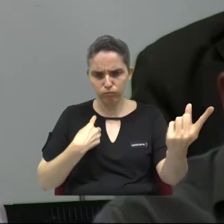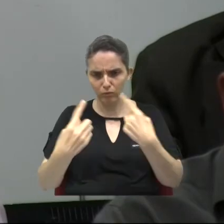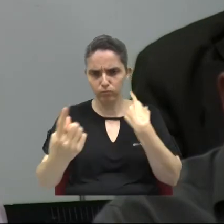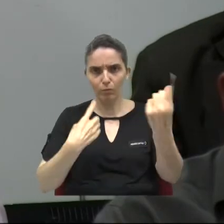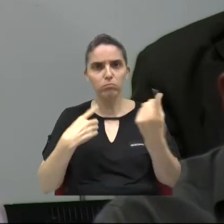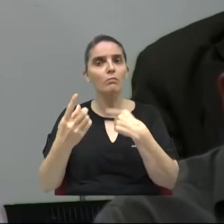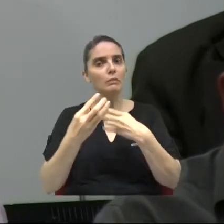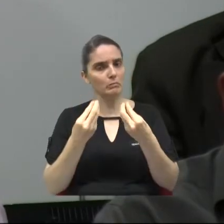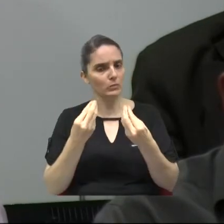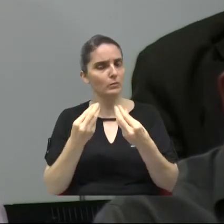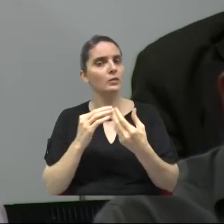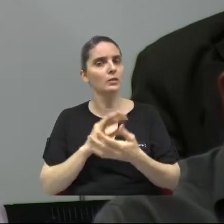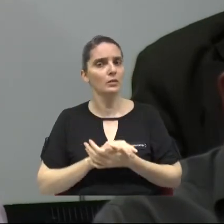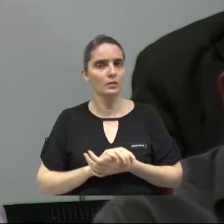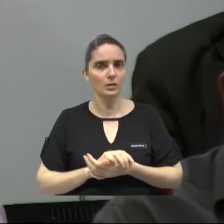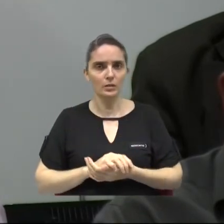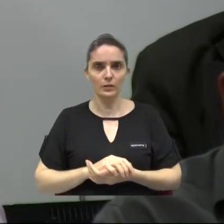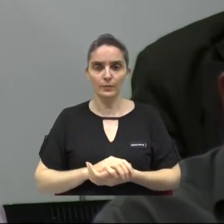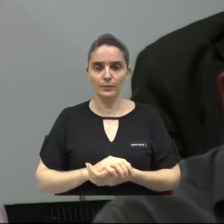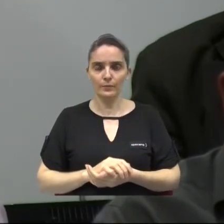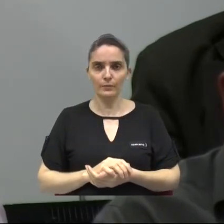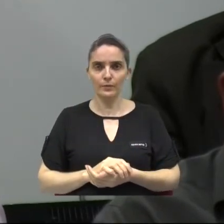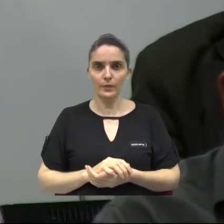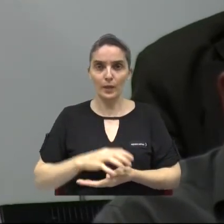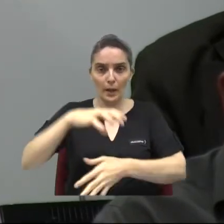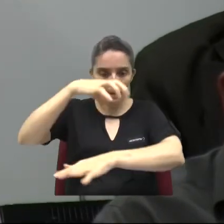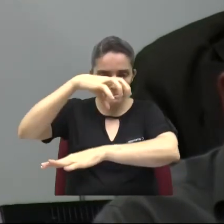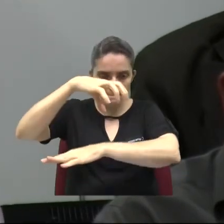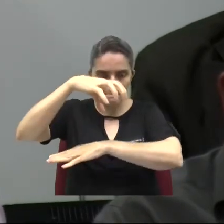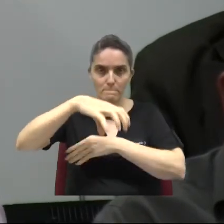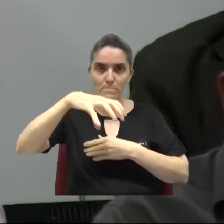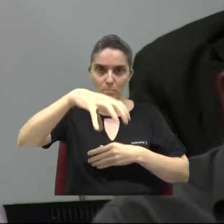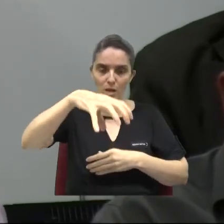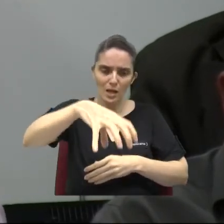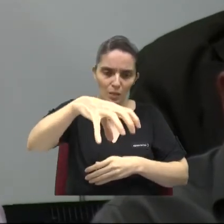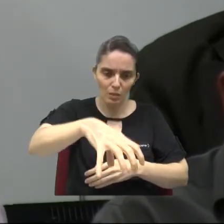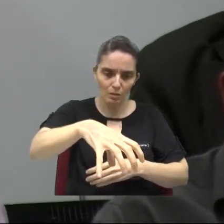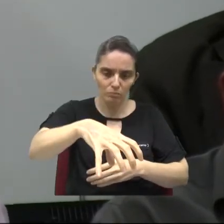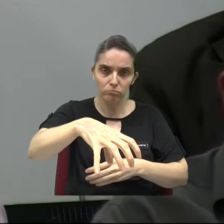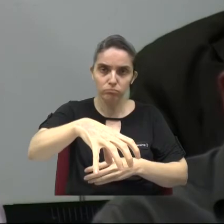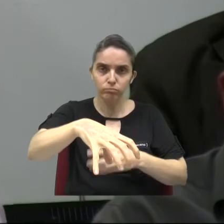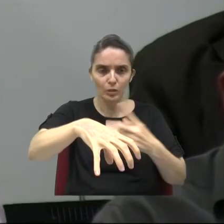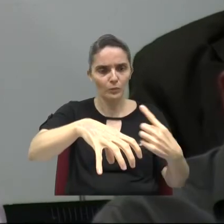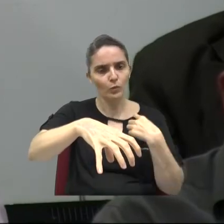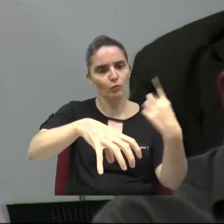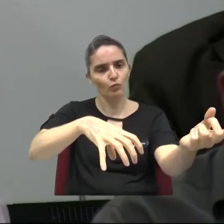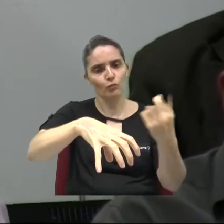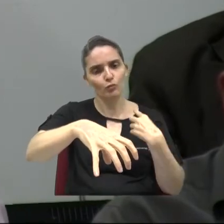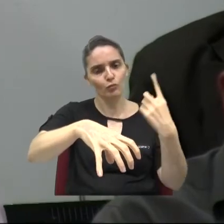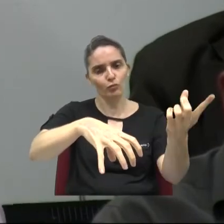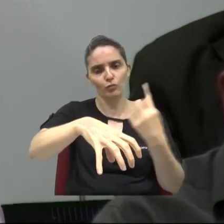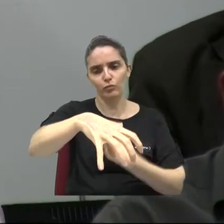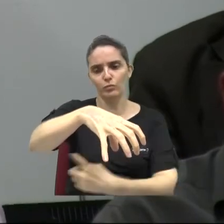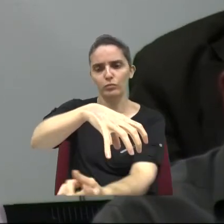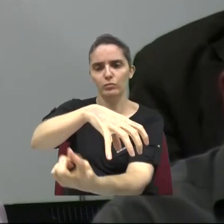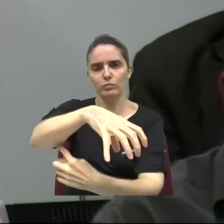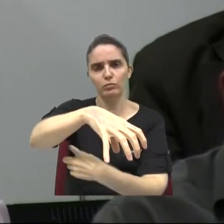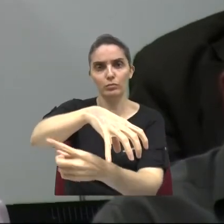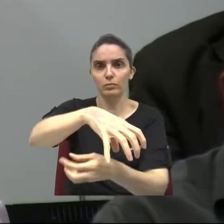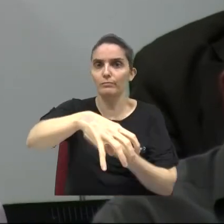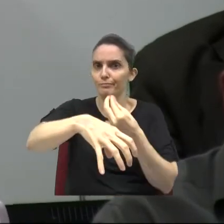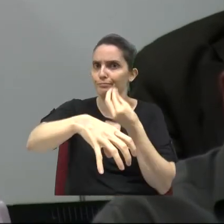e a base ficava no meio da avenida, no canteiro do meio da avenida. Agora vamos montar lá